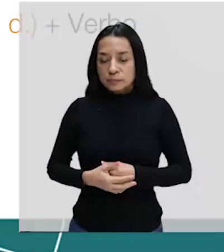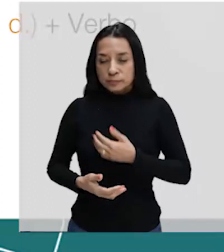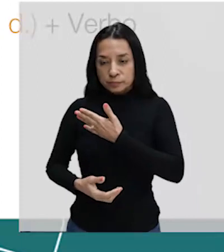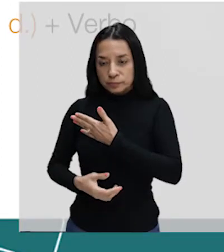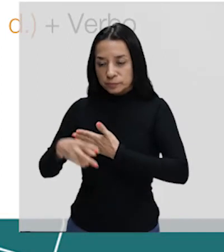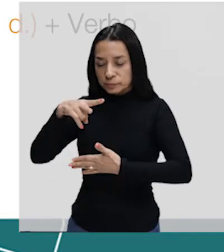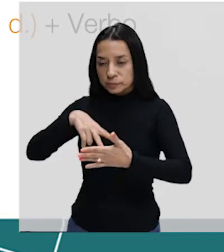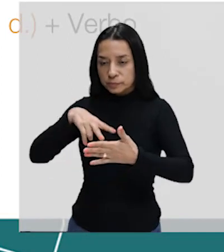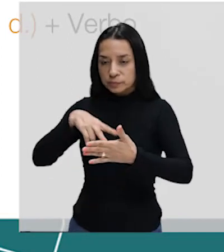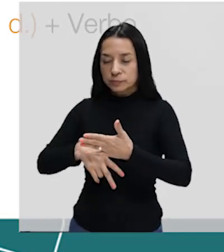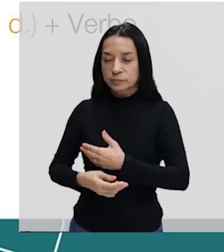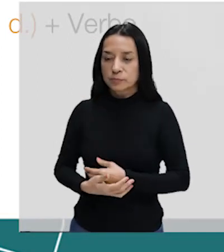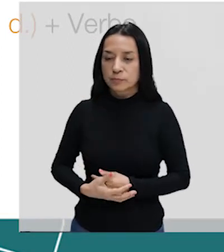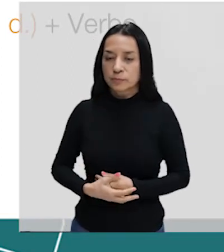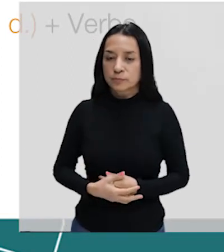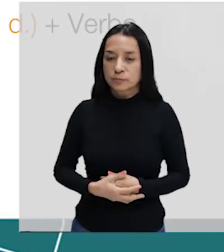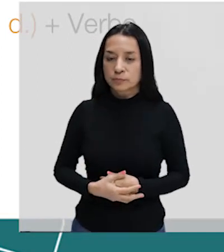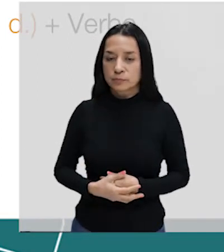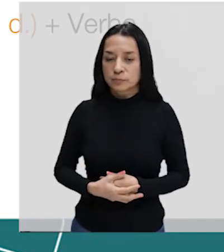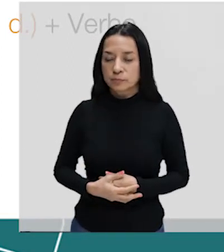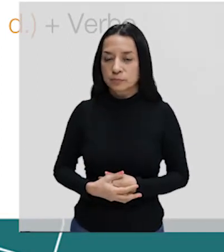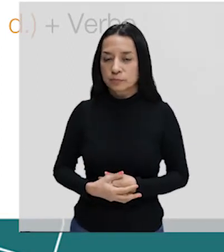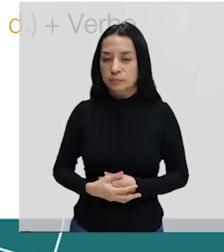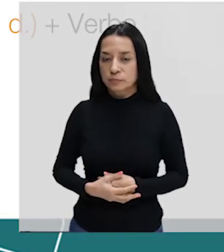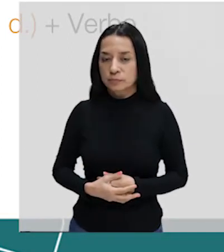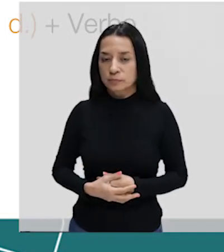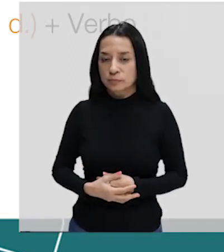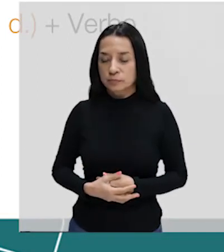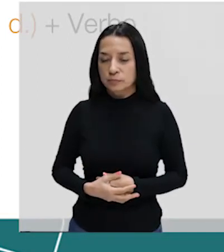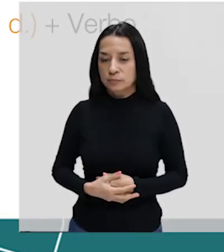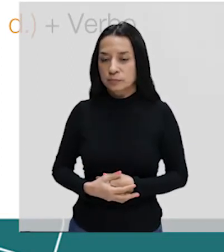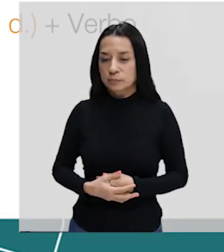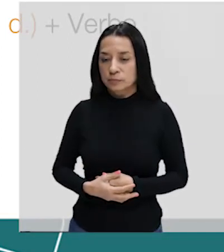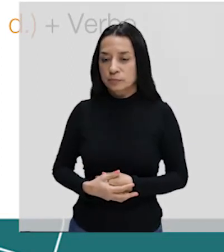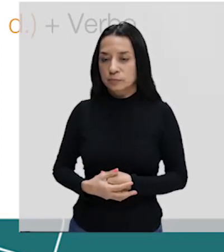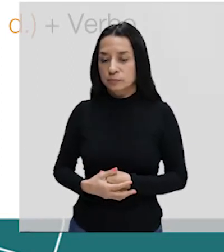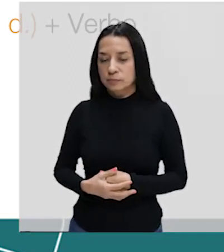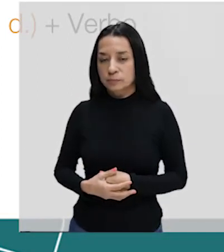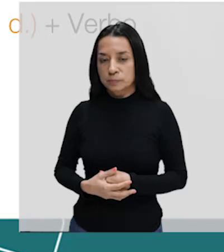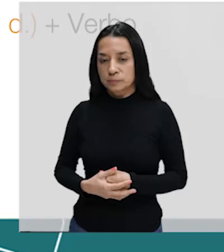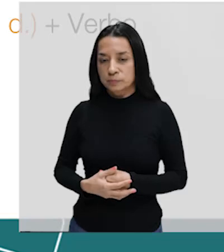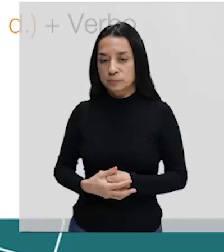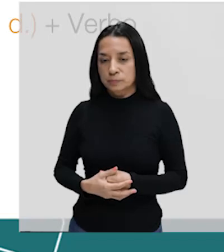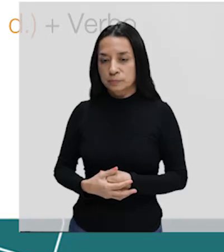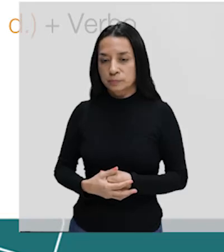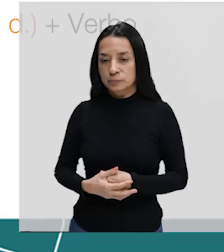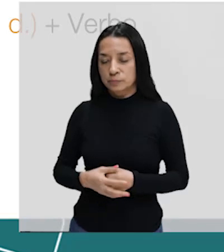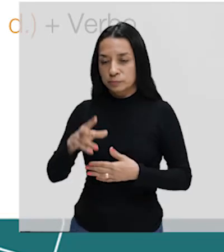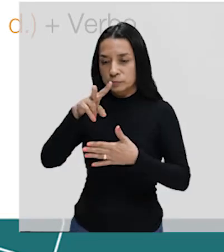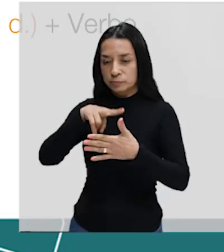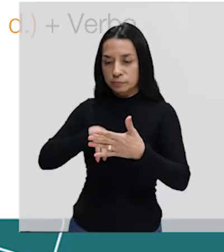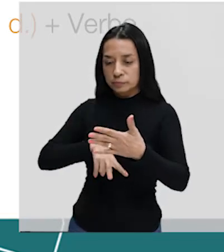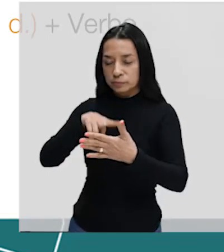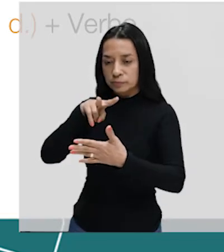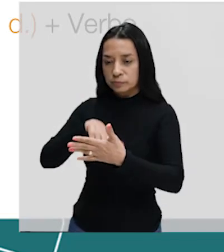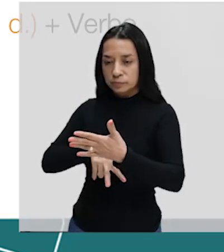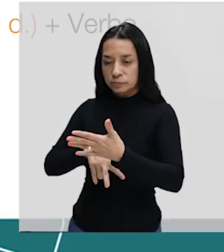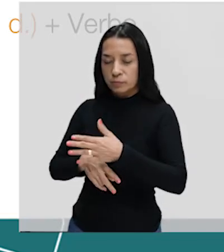Ordem de colocação dos pronomes átonos. Bem, as frases compostas por